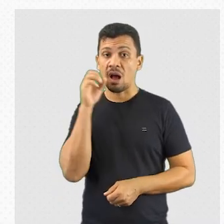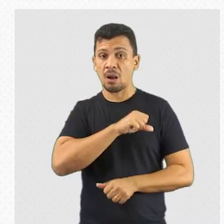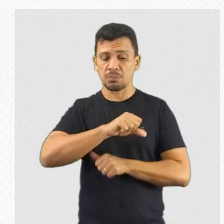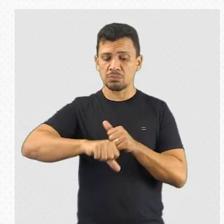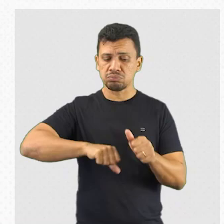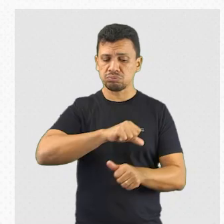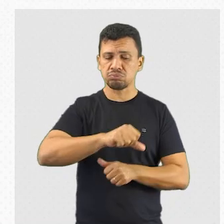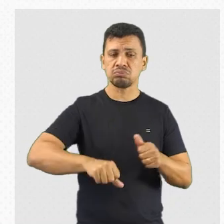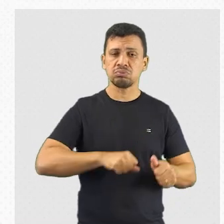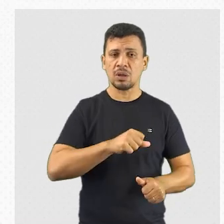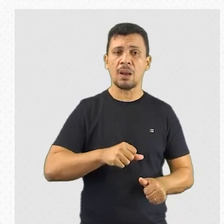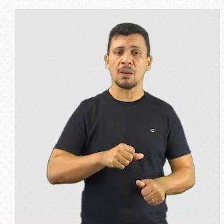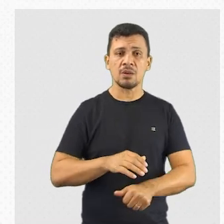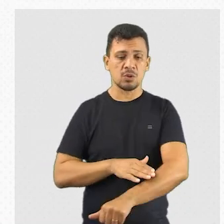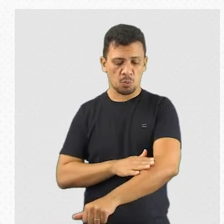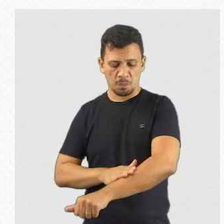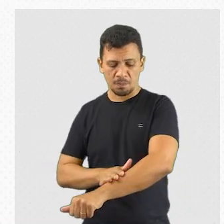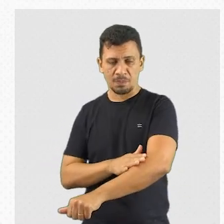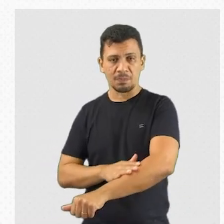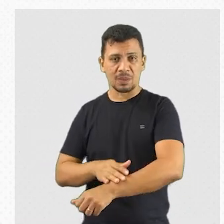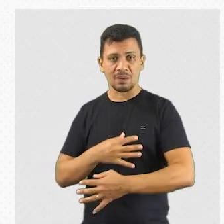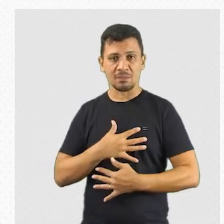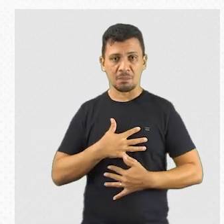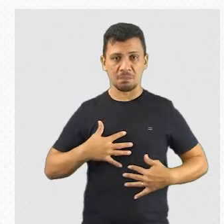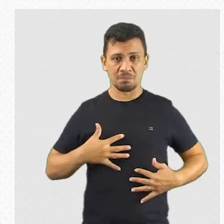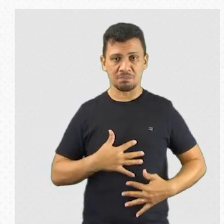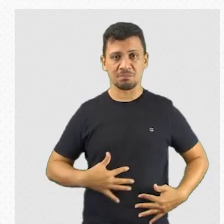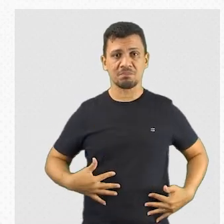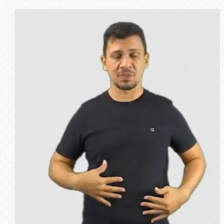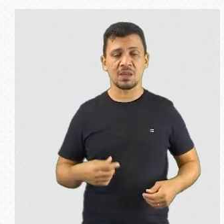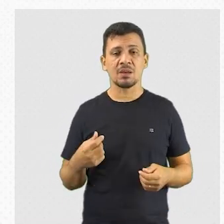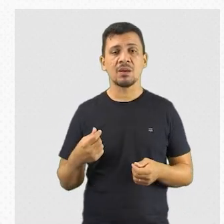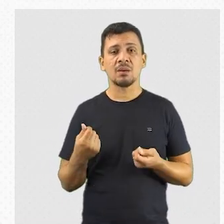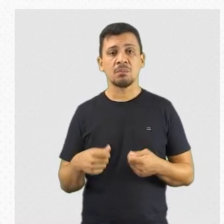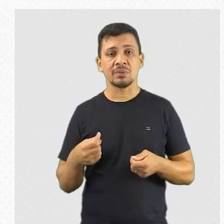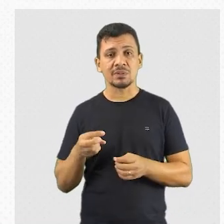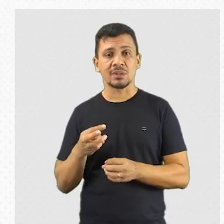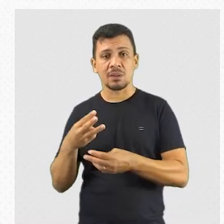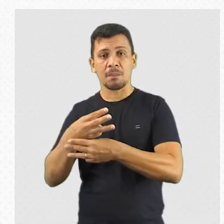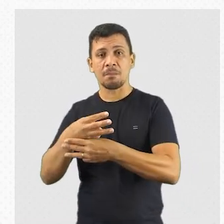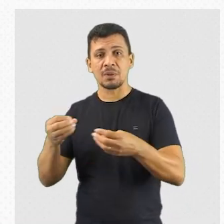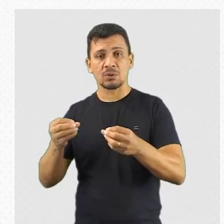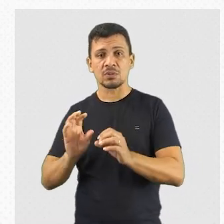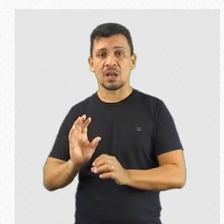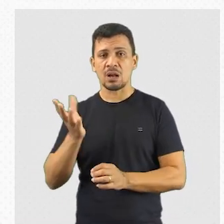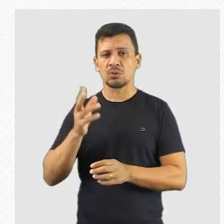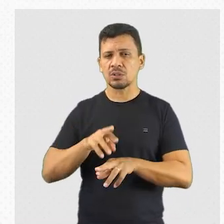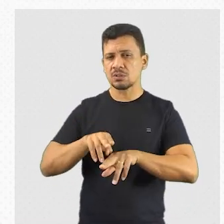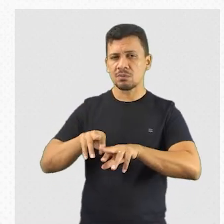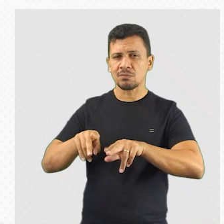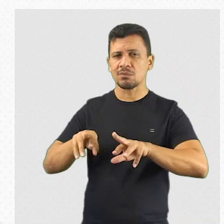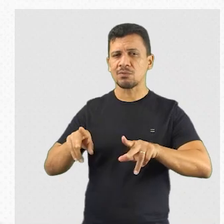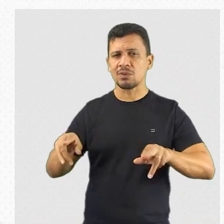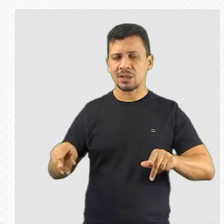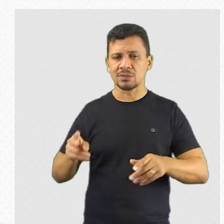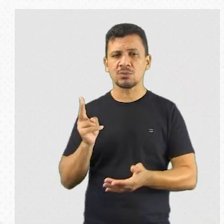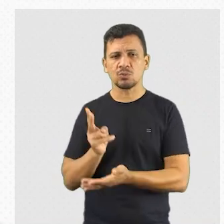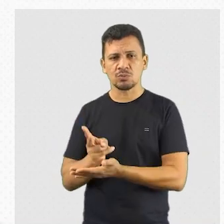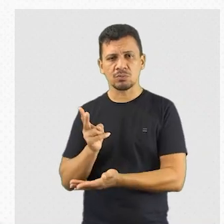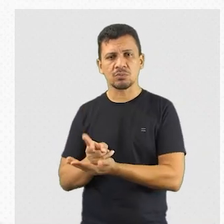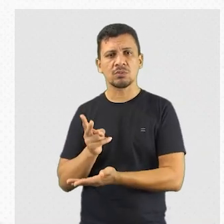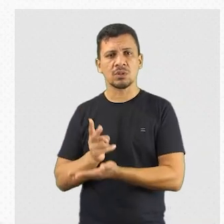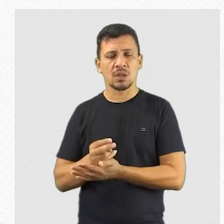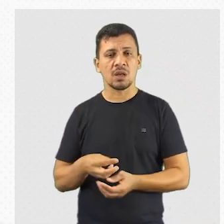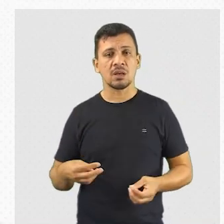tá? Da nossa pele, do nosso tecido epitelial. Então, o processo de mitose, ele acontece várias vezes, ele acontece continuamente